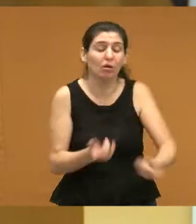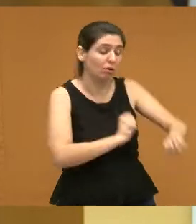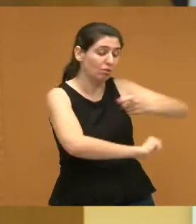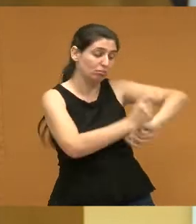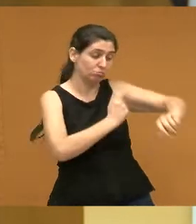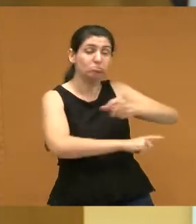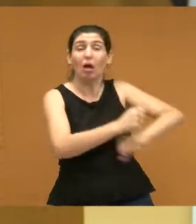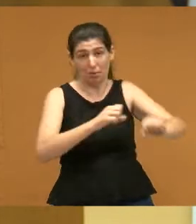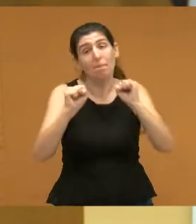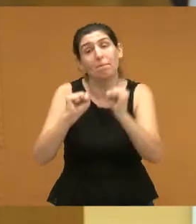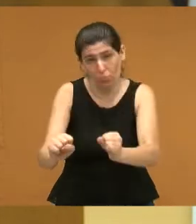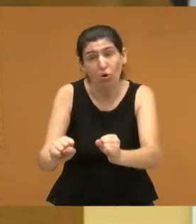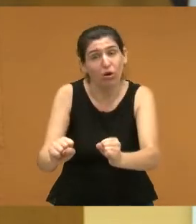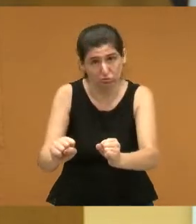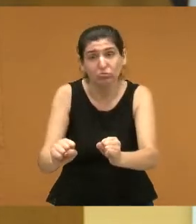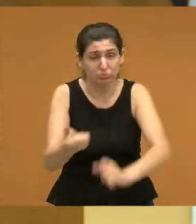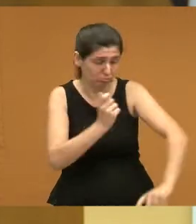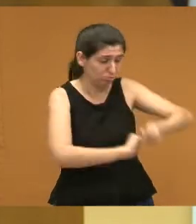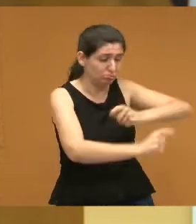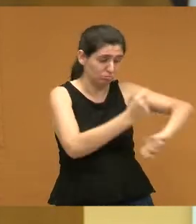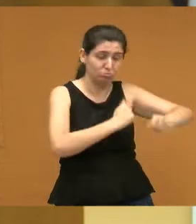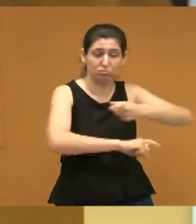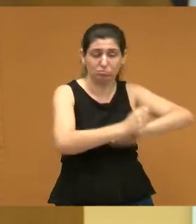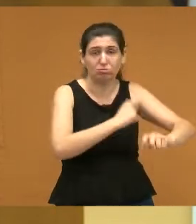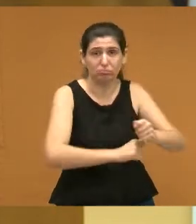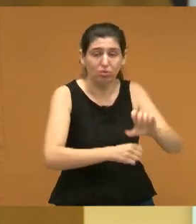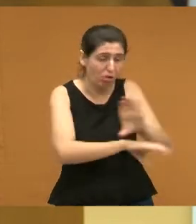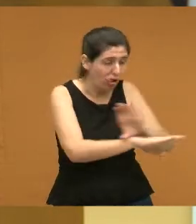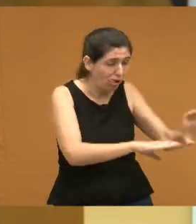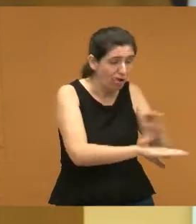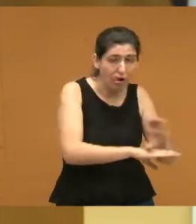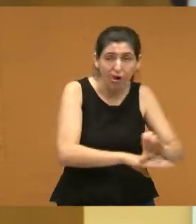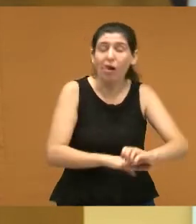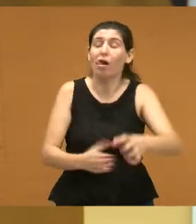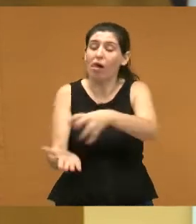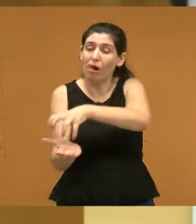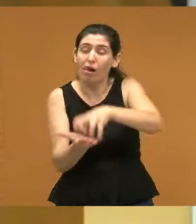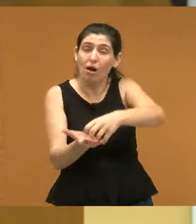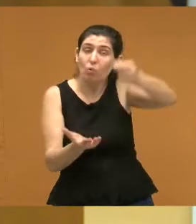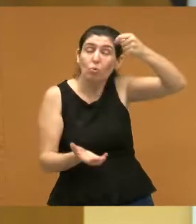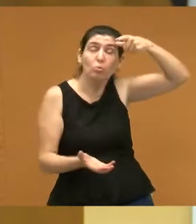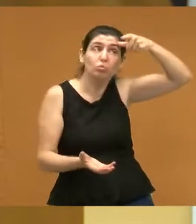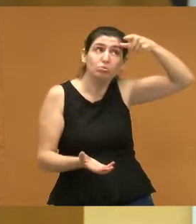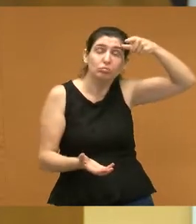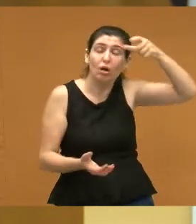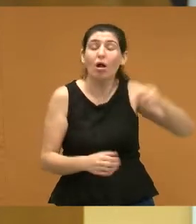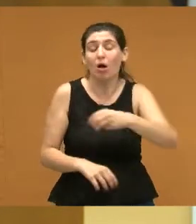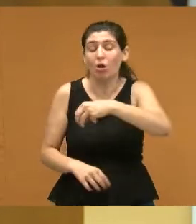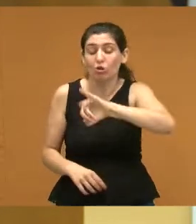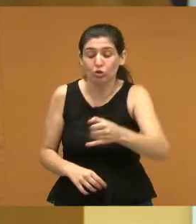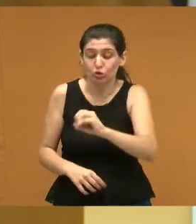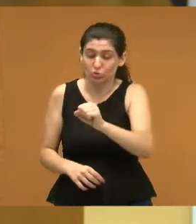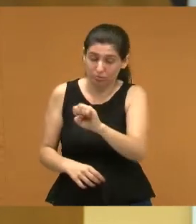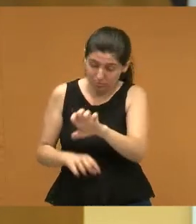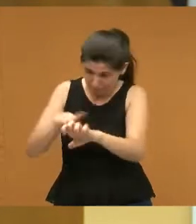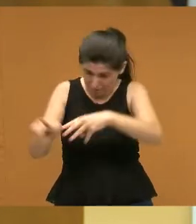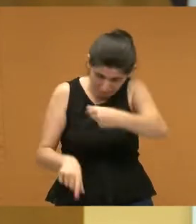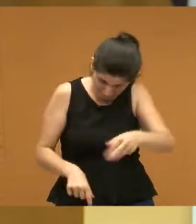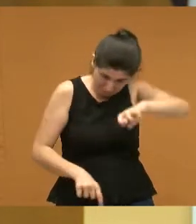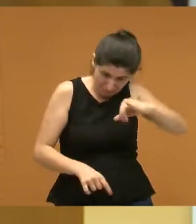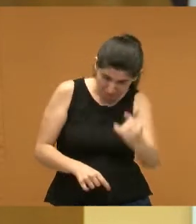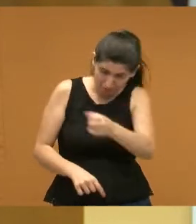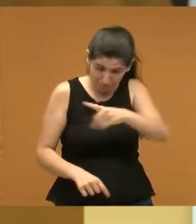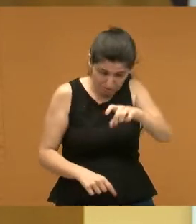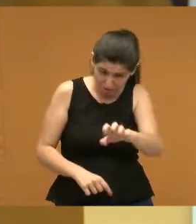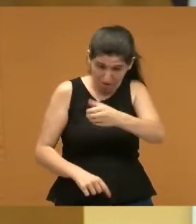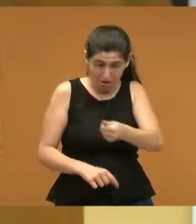dá outras providências da Fundação Cultural de Jacareí, José Maria de Abreu.